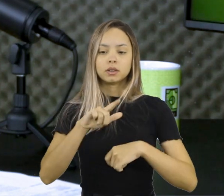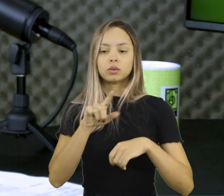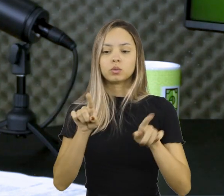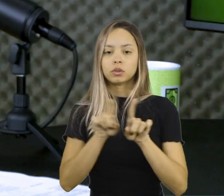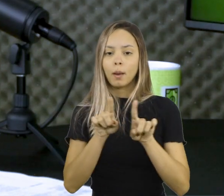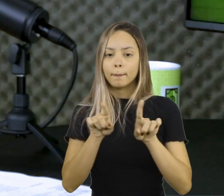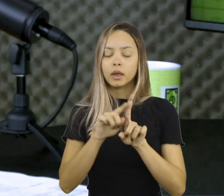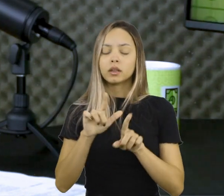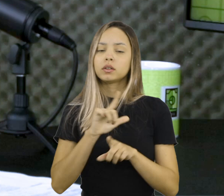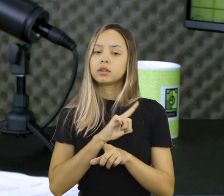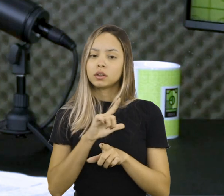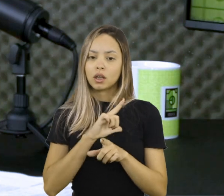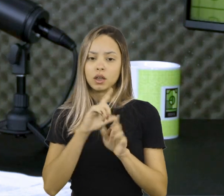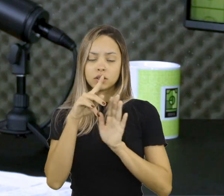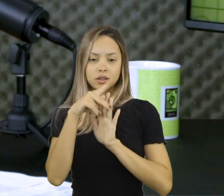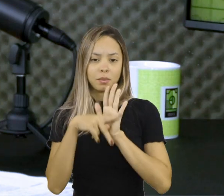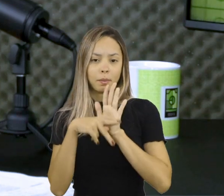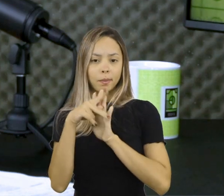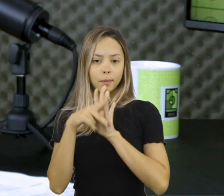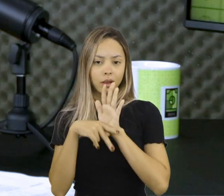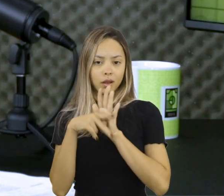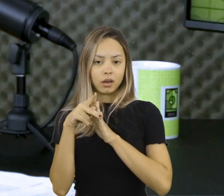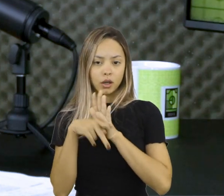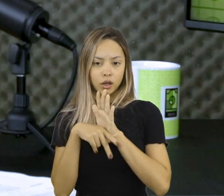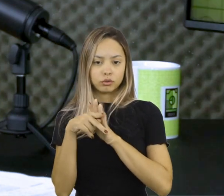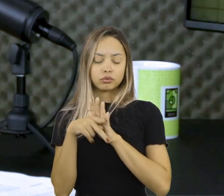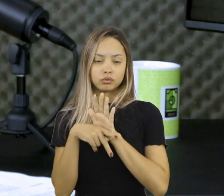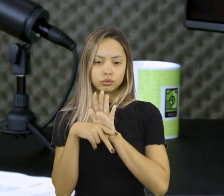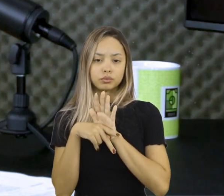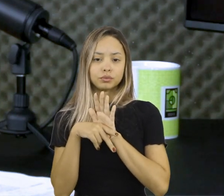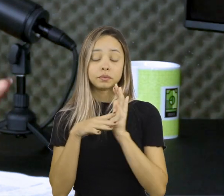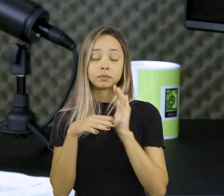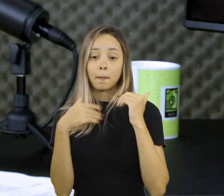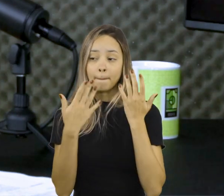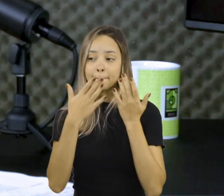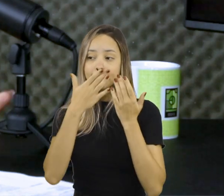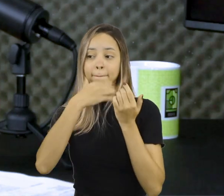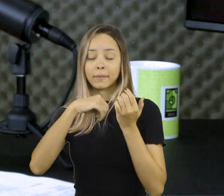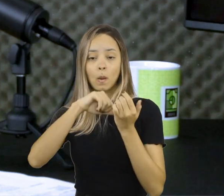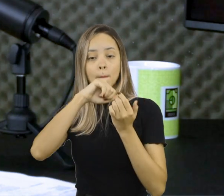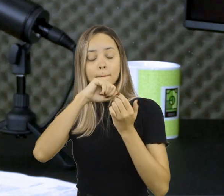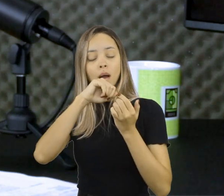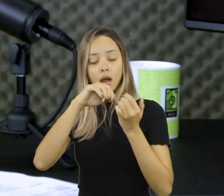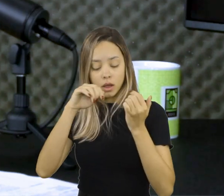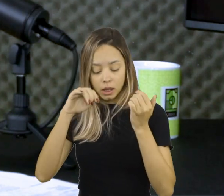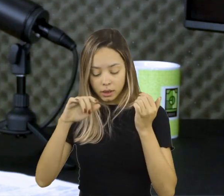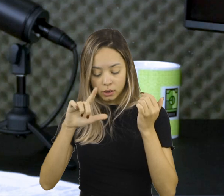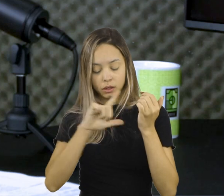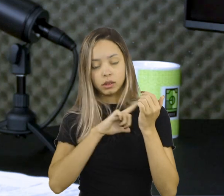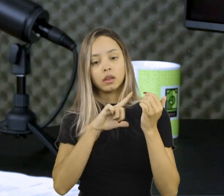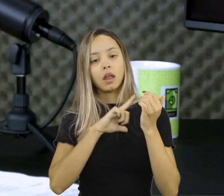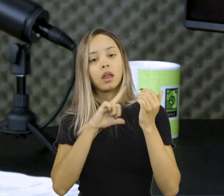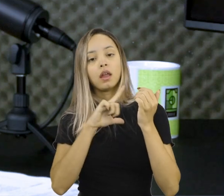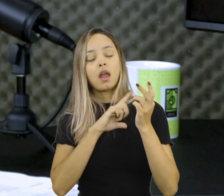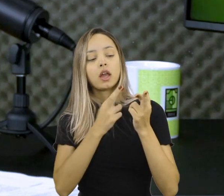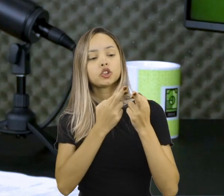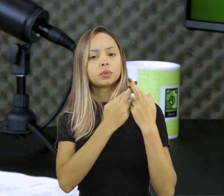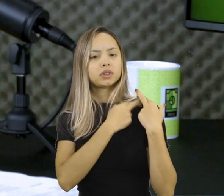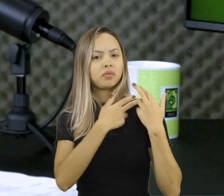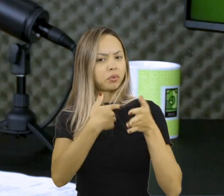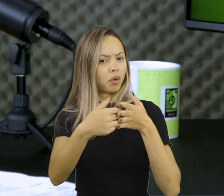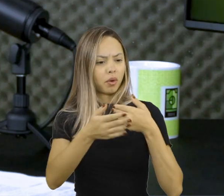pai não tem que ficar de acesso para o pai então o pai vai levar o responsável vai levar o plano para onde ele